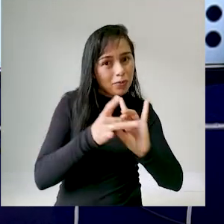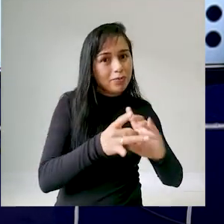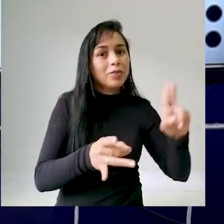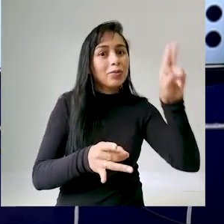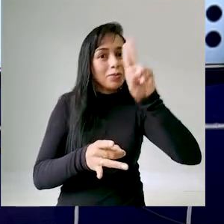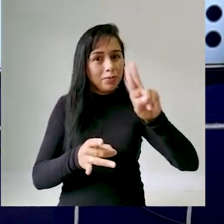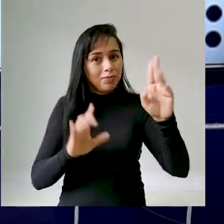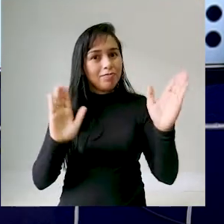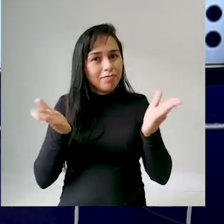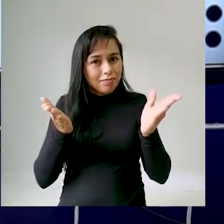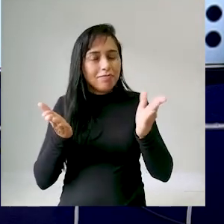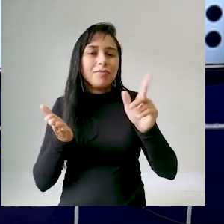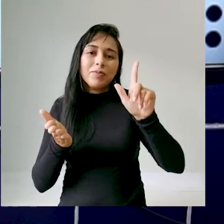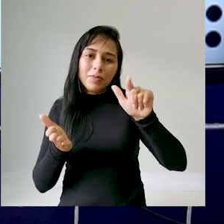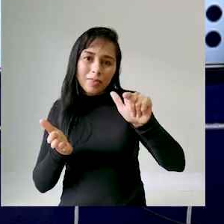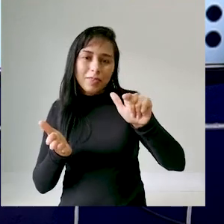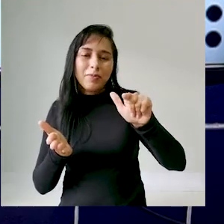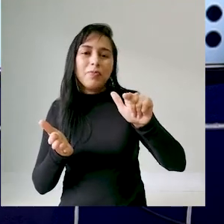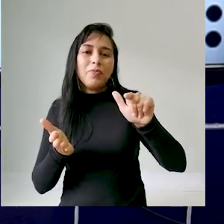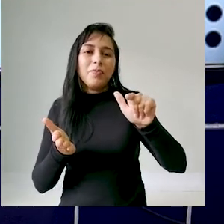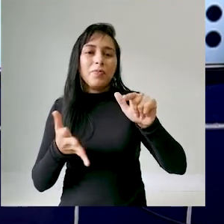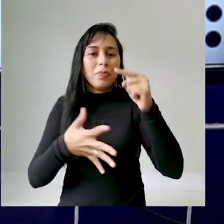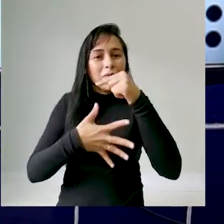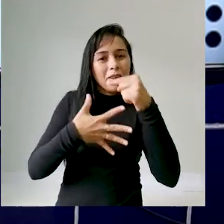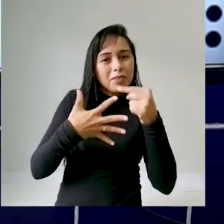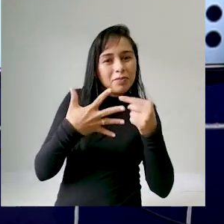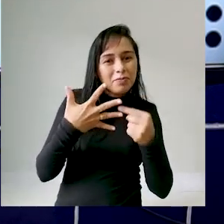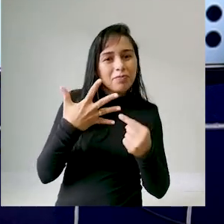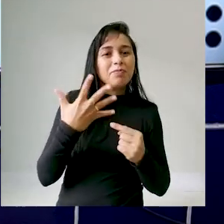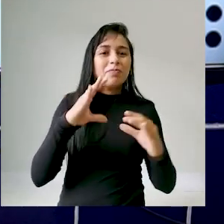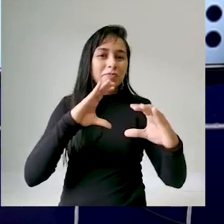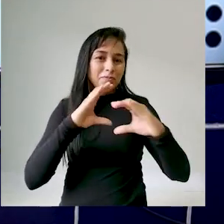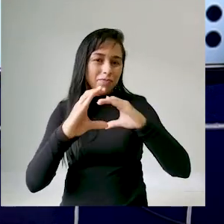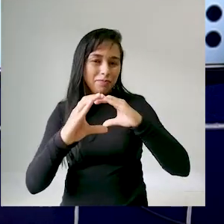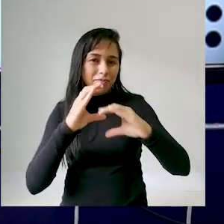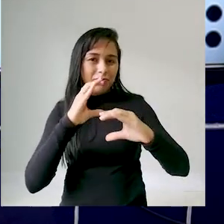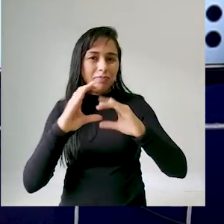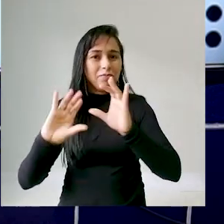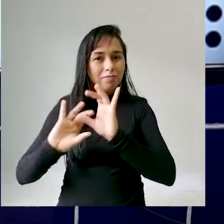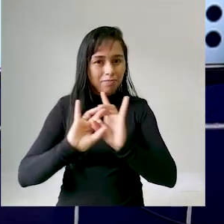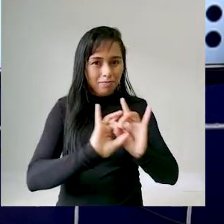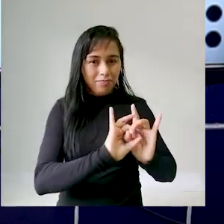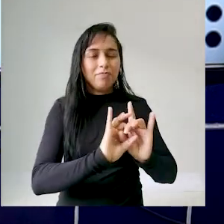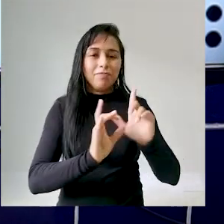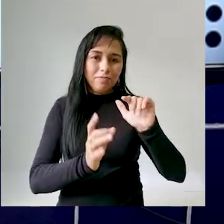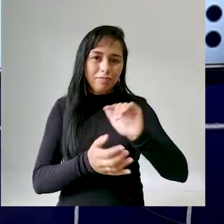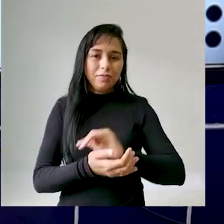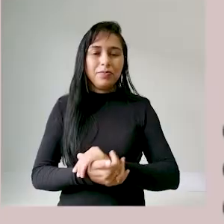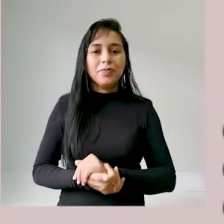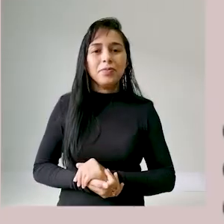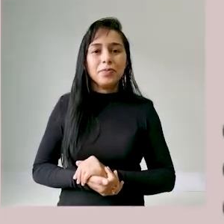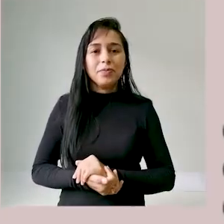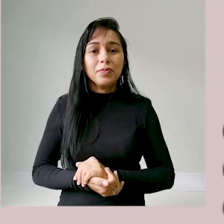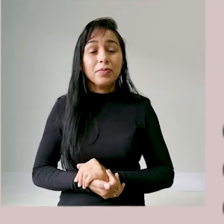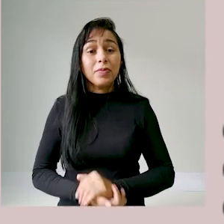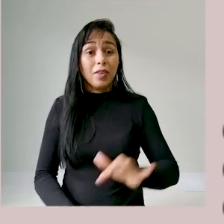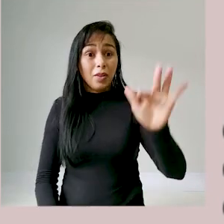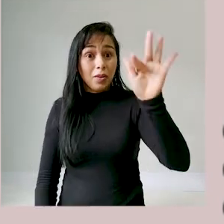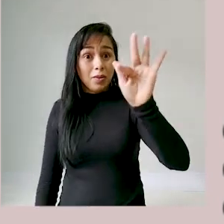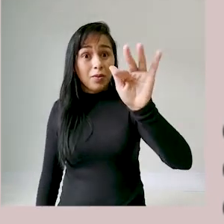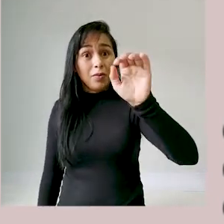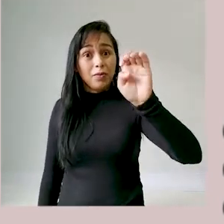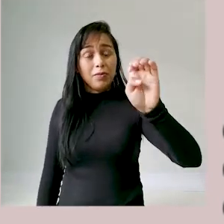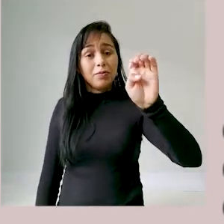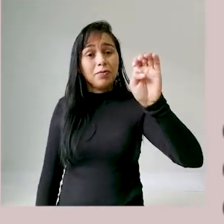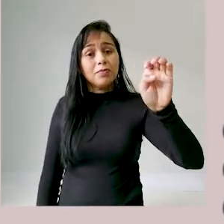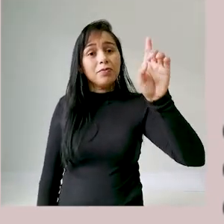contexto ou o nosso referente é os elementos ou são os elementos da comunicação. O feedback